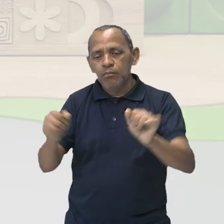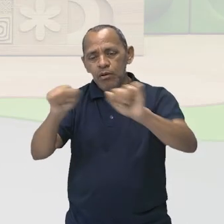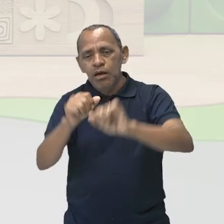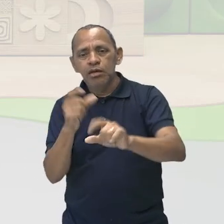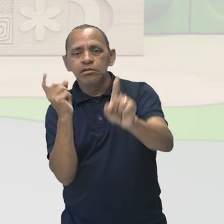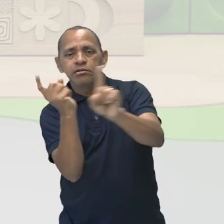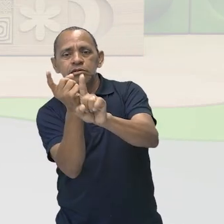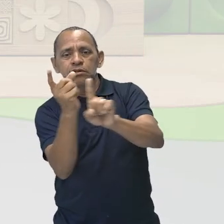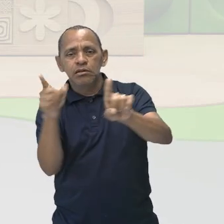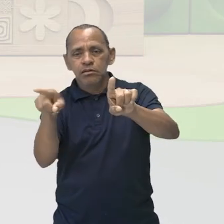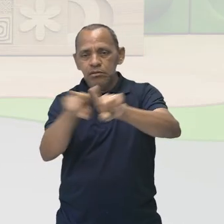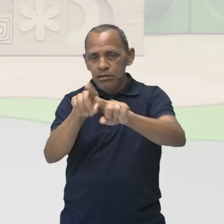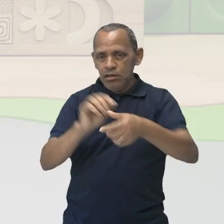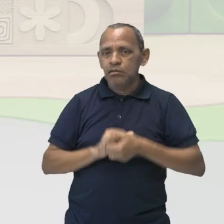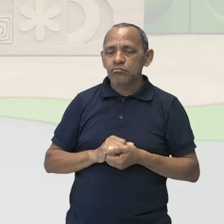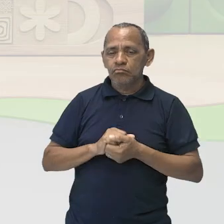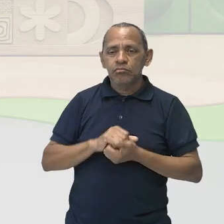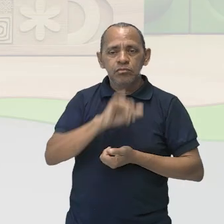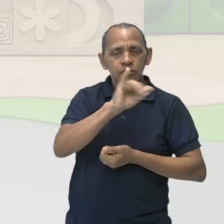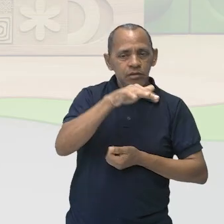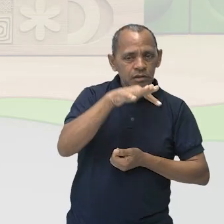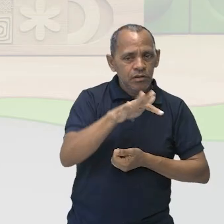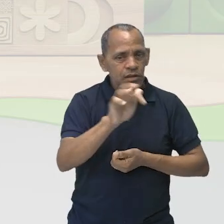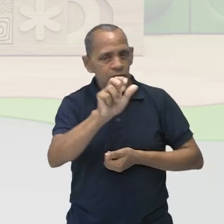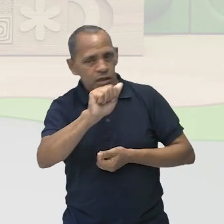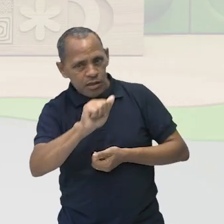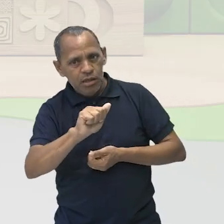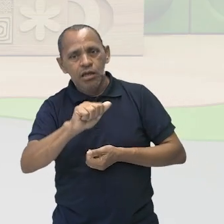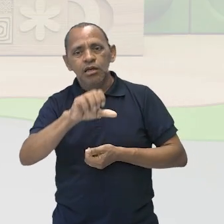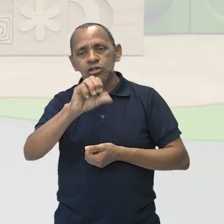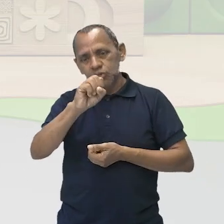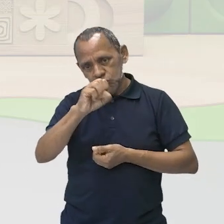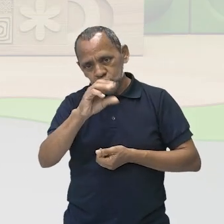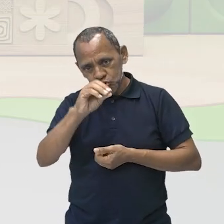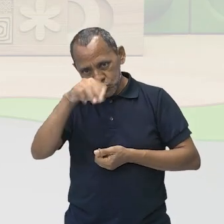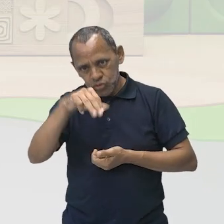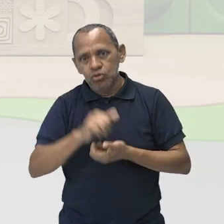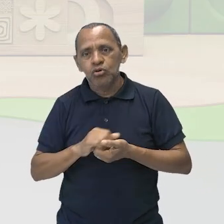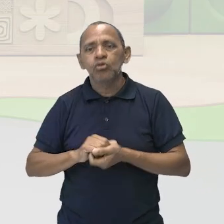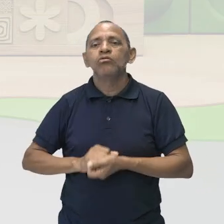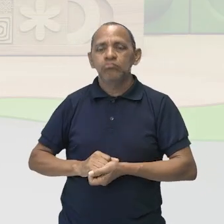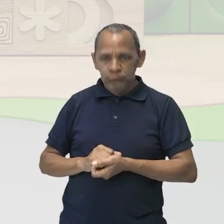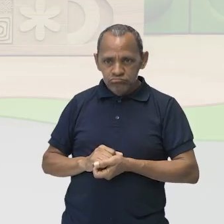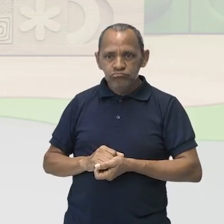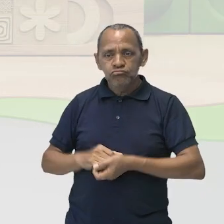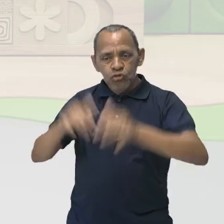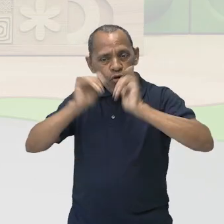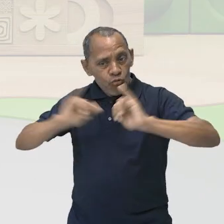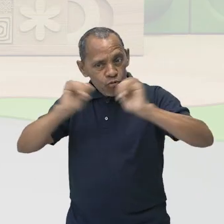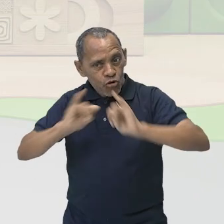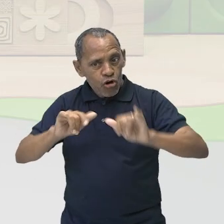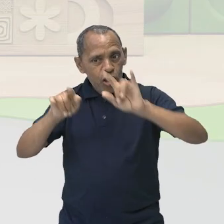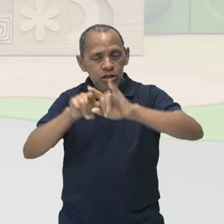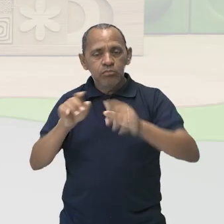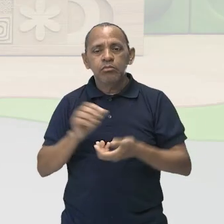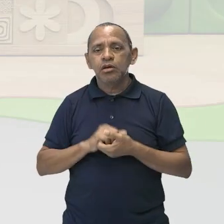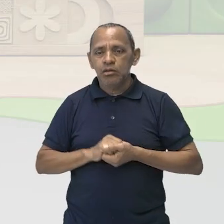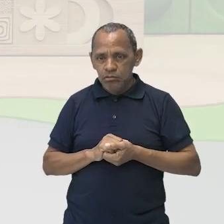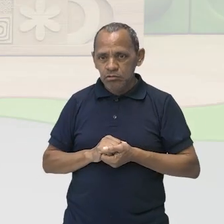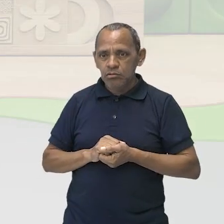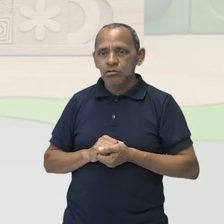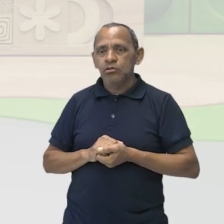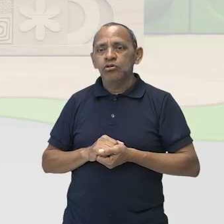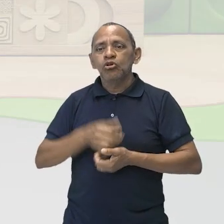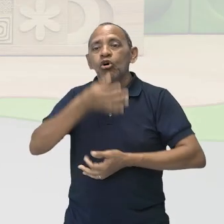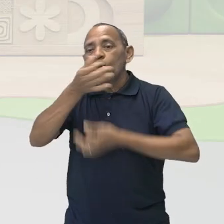detectar esse infrassom e fazer, então, aí o alerta e a prevenção, né, de grandes consequências a